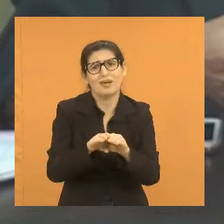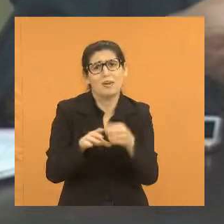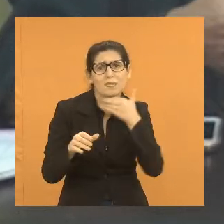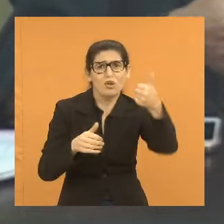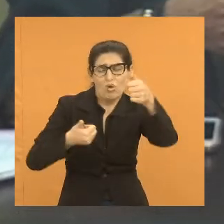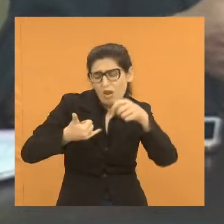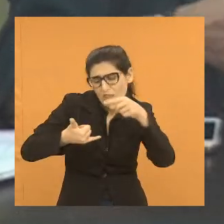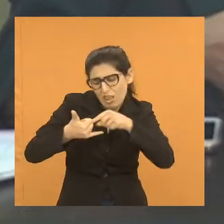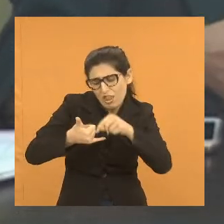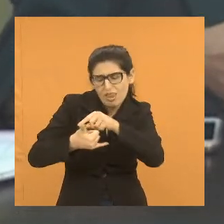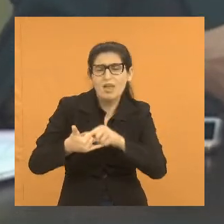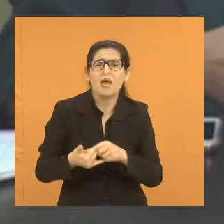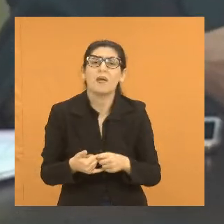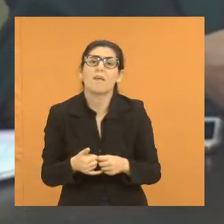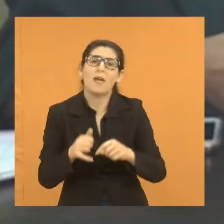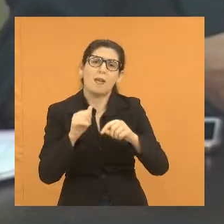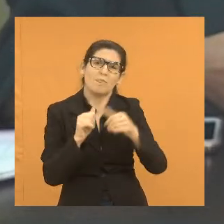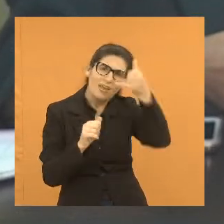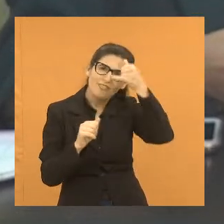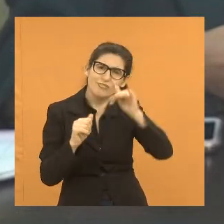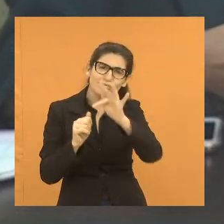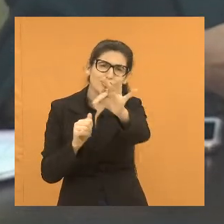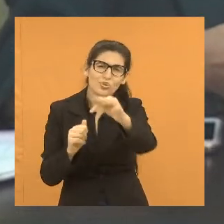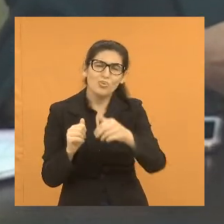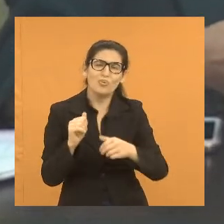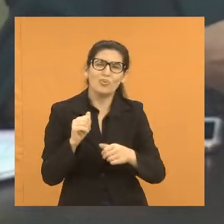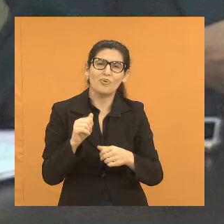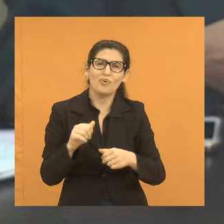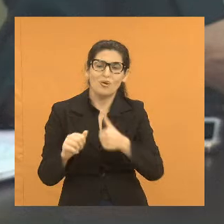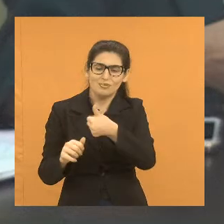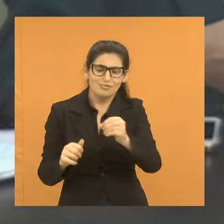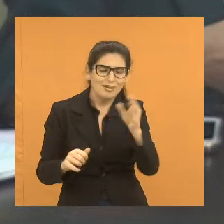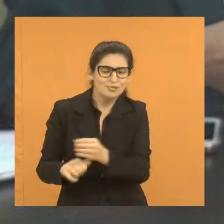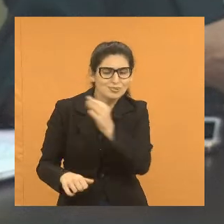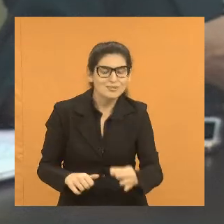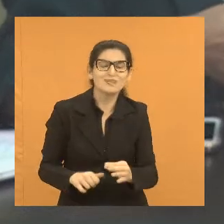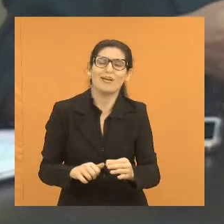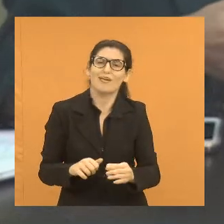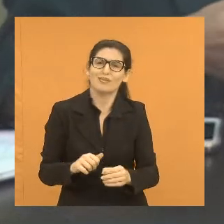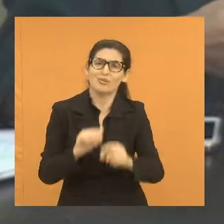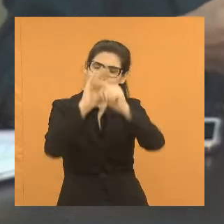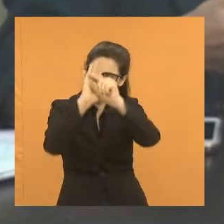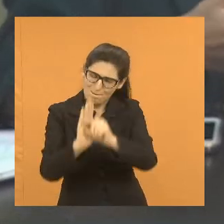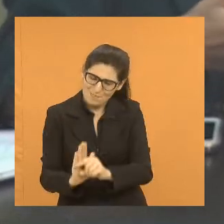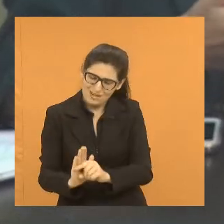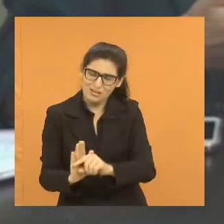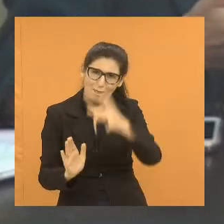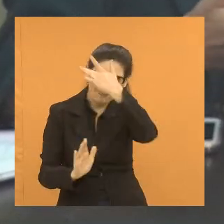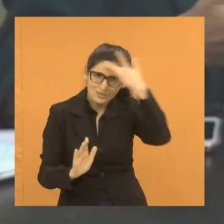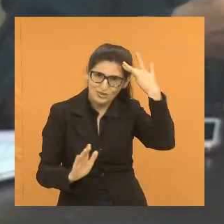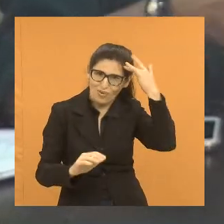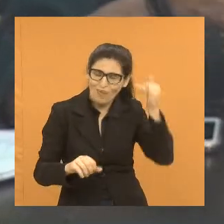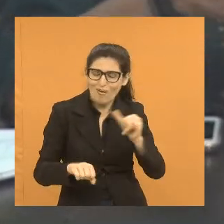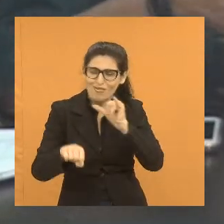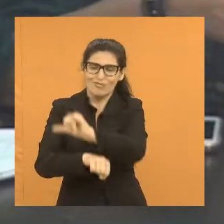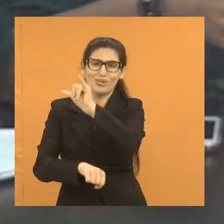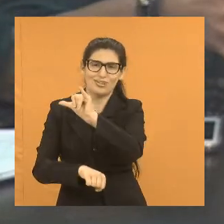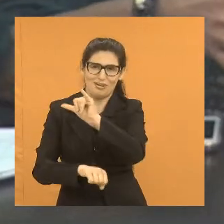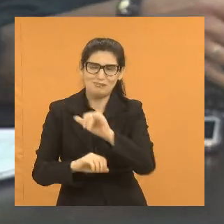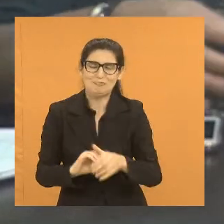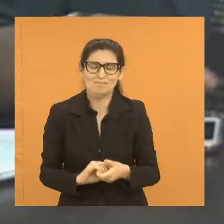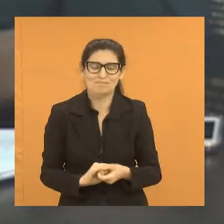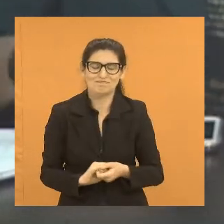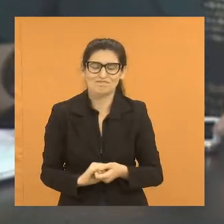aí diminuir em 10% pelo menos o absenteísmo por esse sistema, né? A gente espera que realmente aconteça.